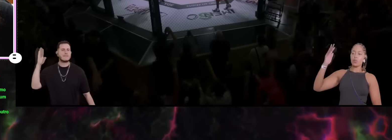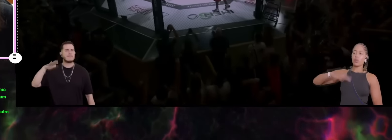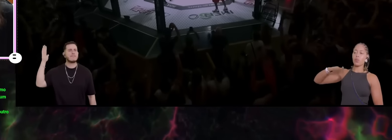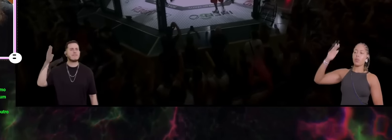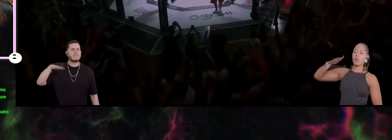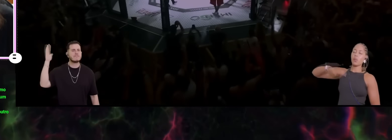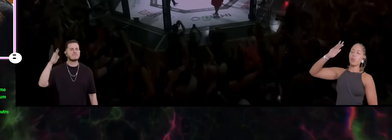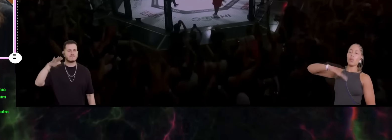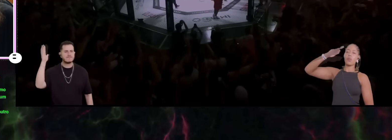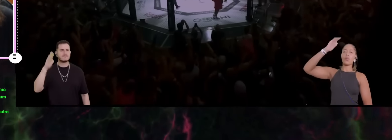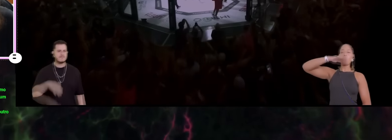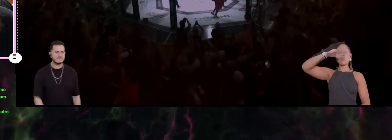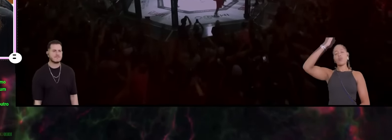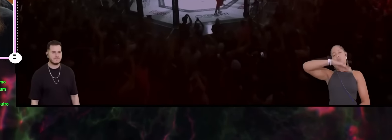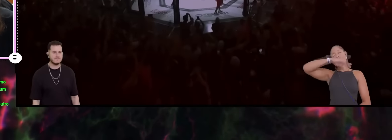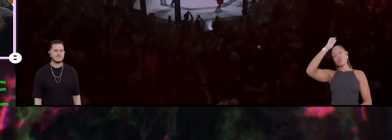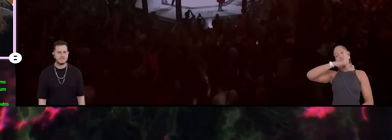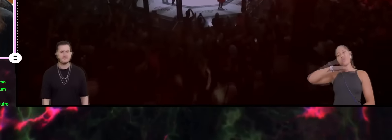Ok.